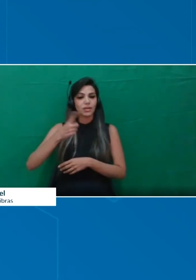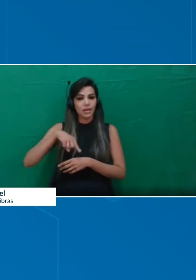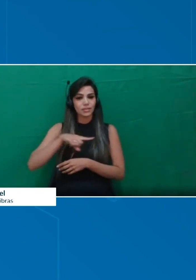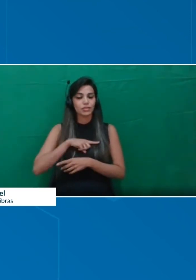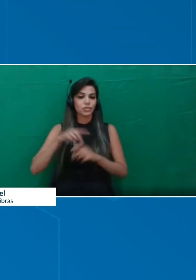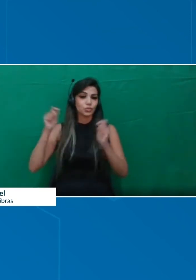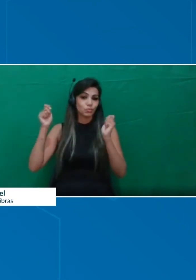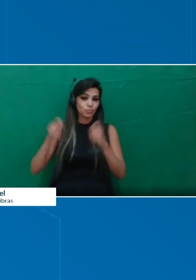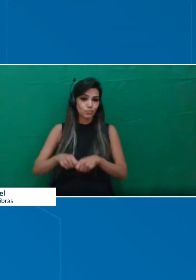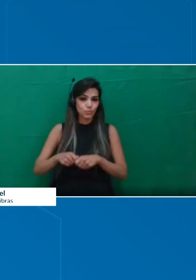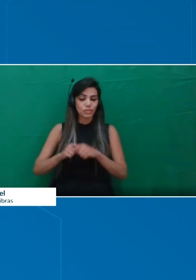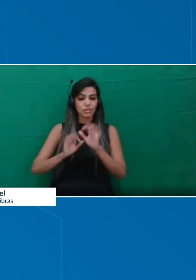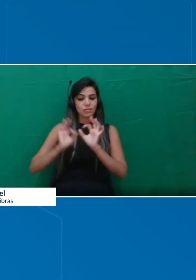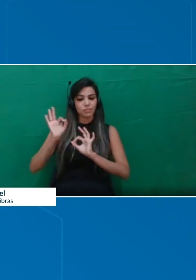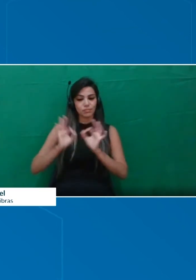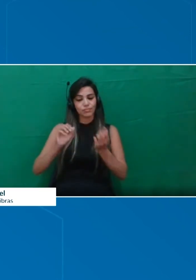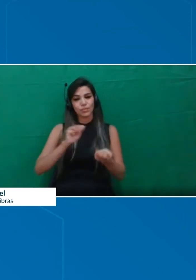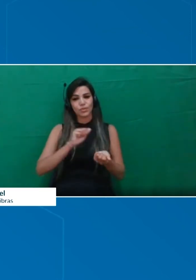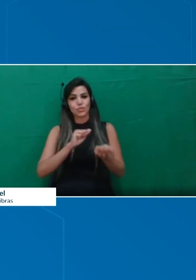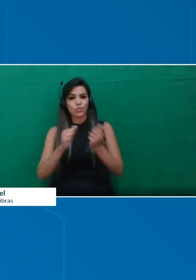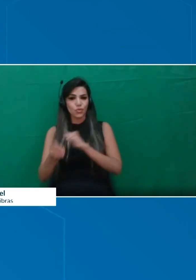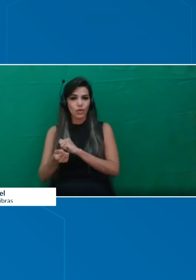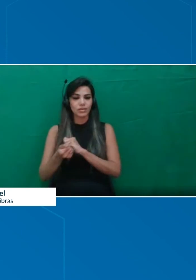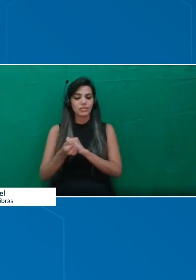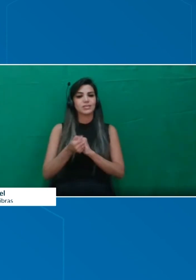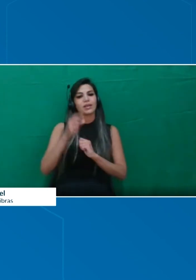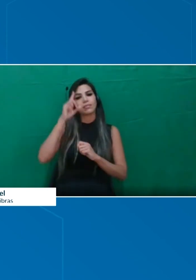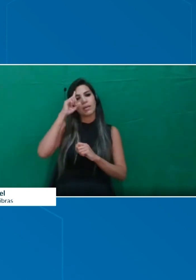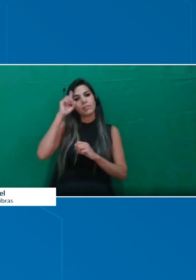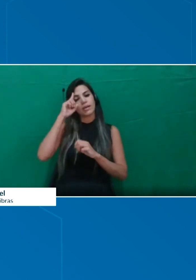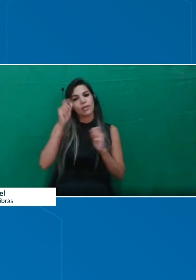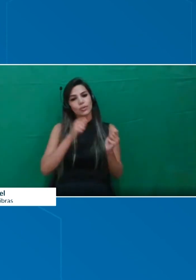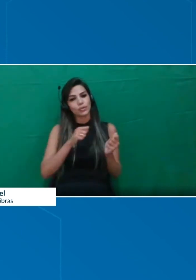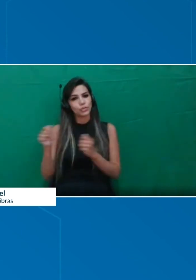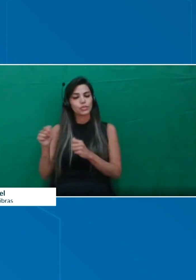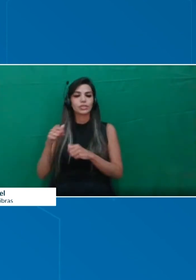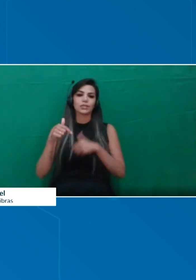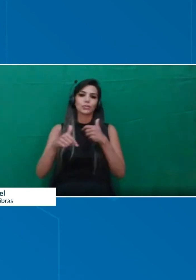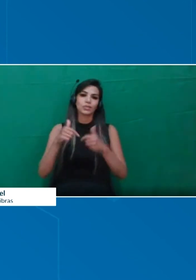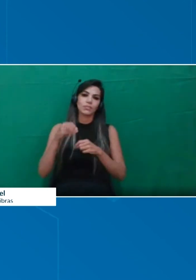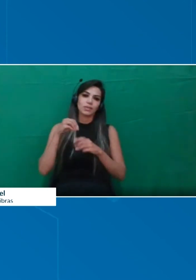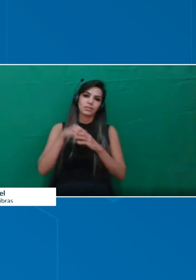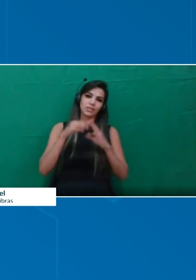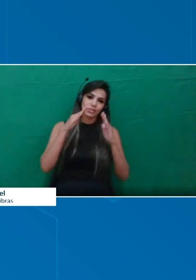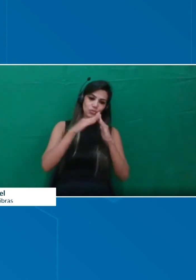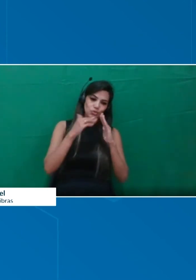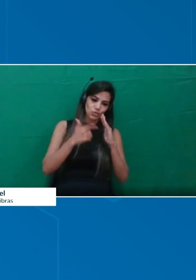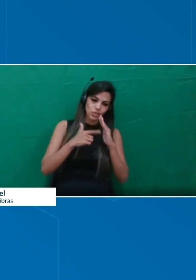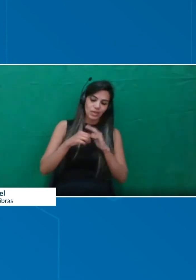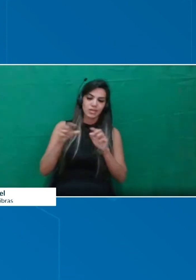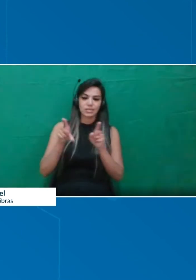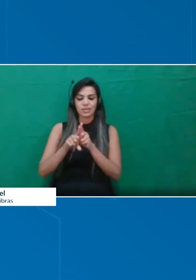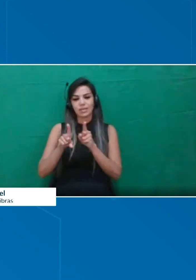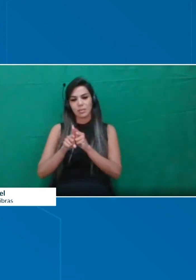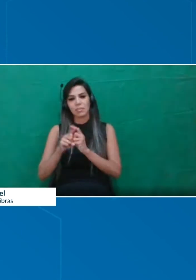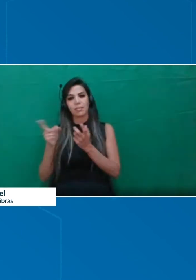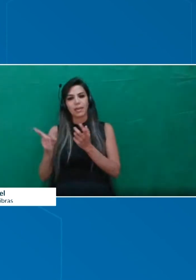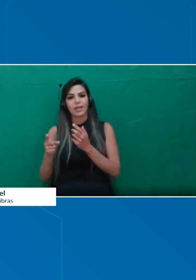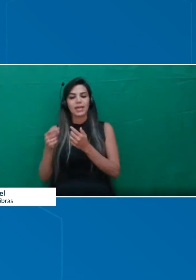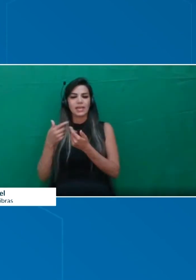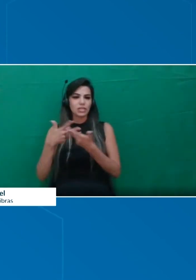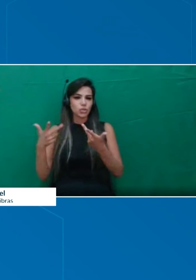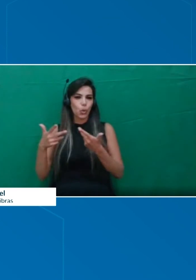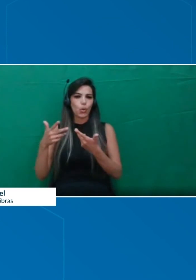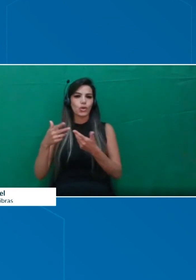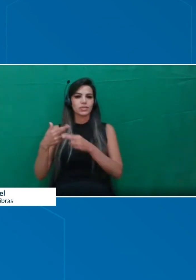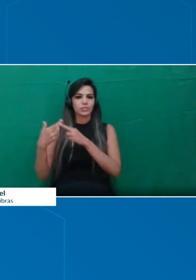reorganização, inclusive, das nossas rotinas, né, a nossa rotina em casa, na nossa rotina pessoal e das nossas rotinas de trabalho. A universidade não para. Eu acho